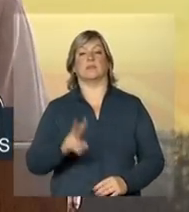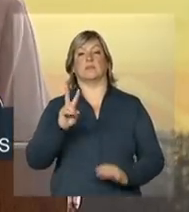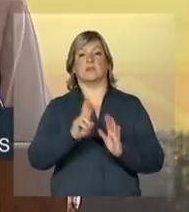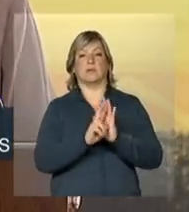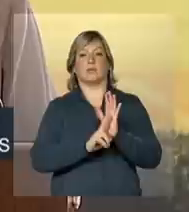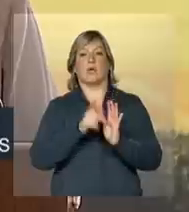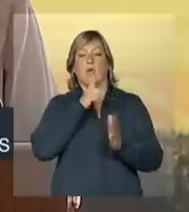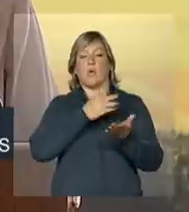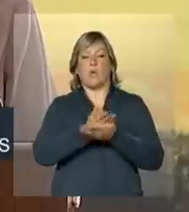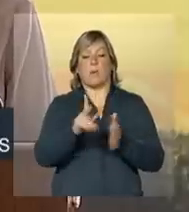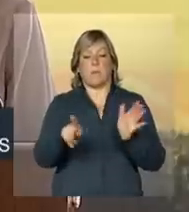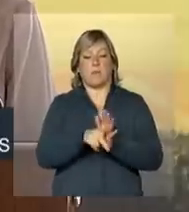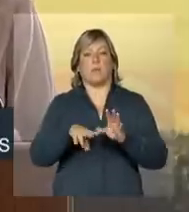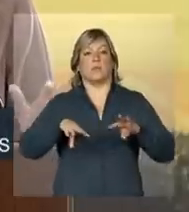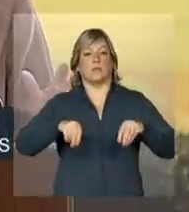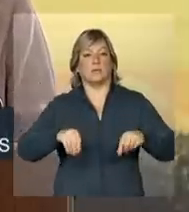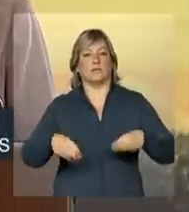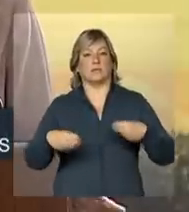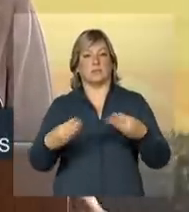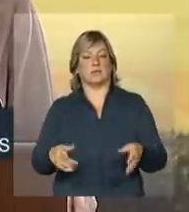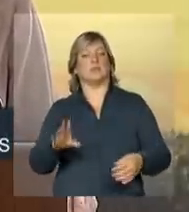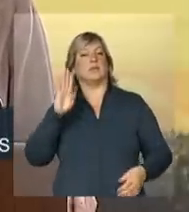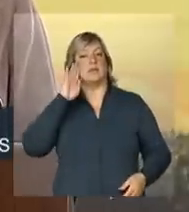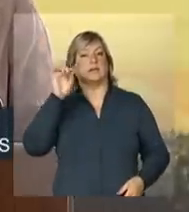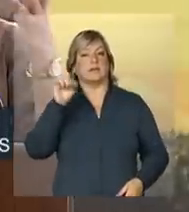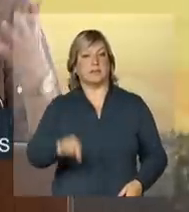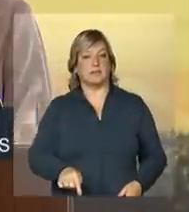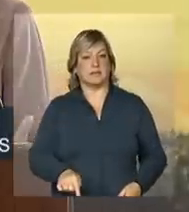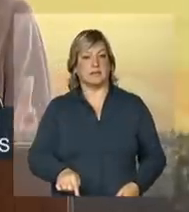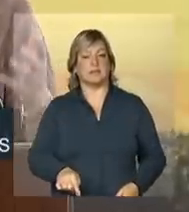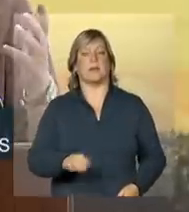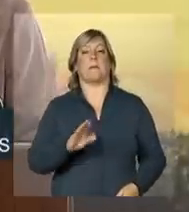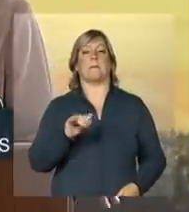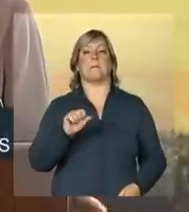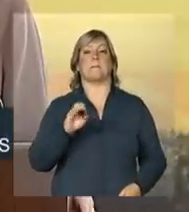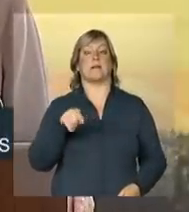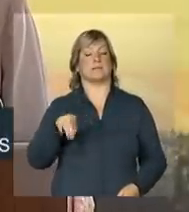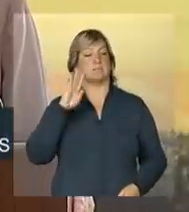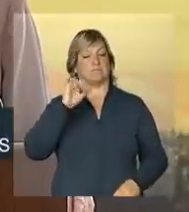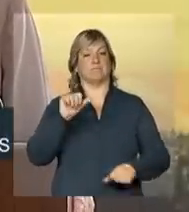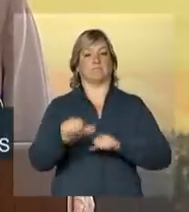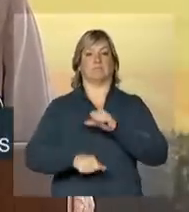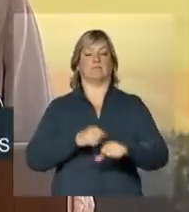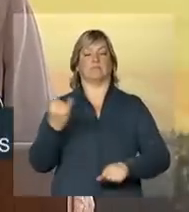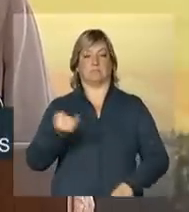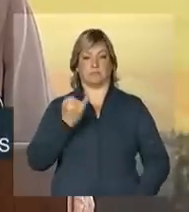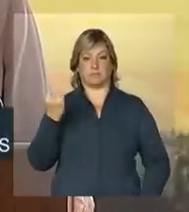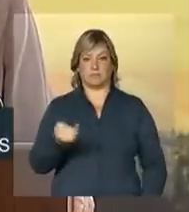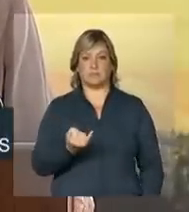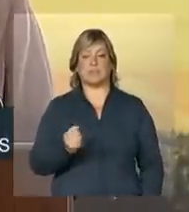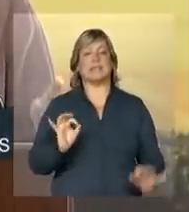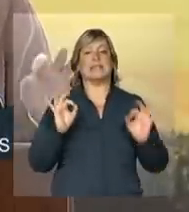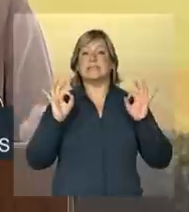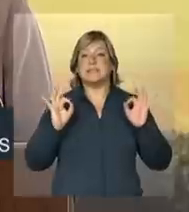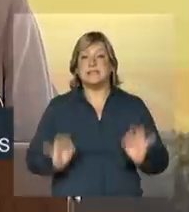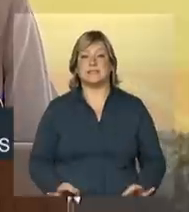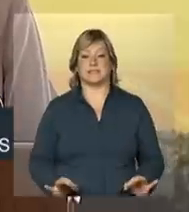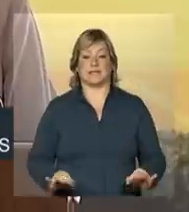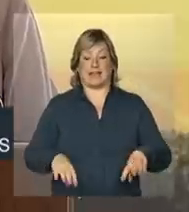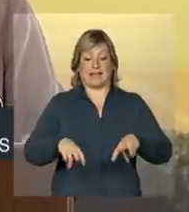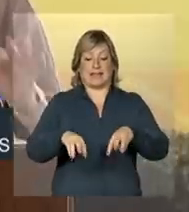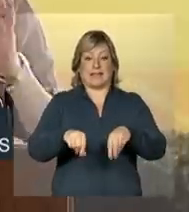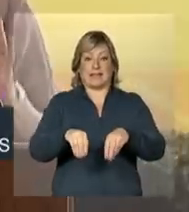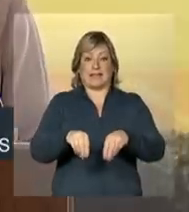fundiária nós sabemos que a base para essa mudança a certeza que a